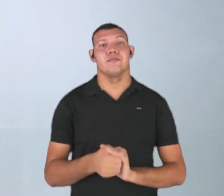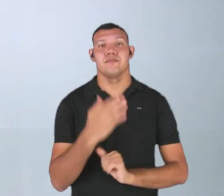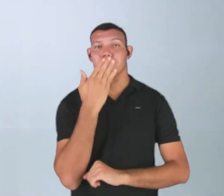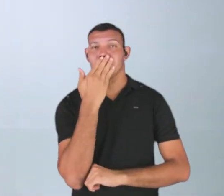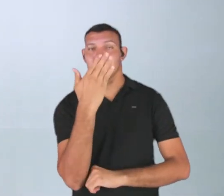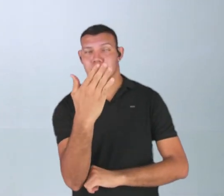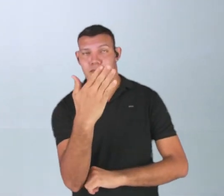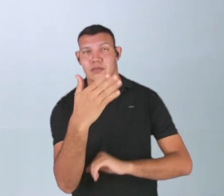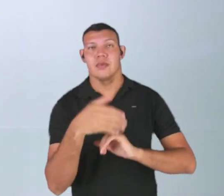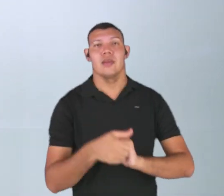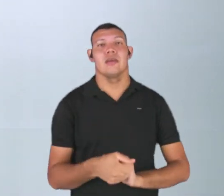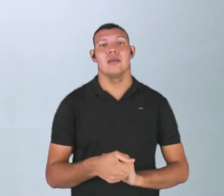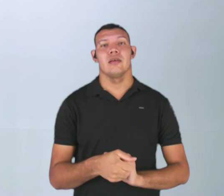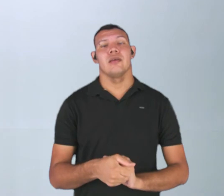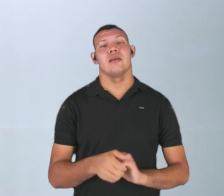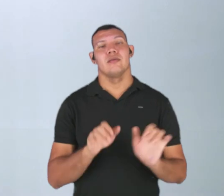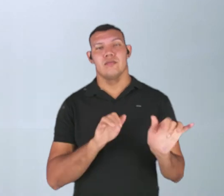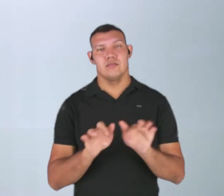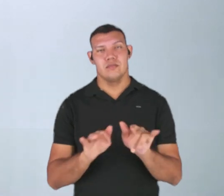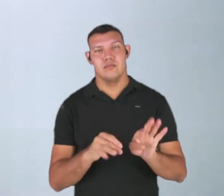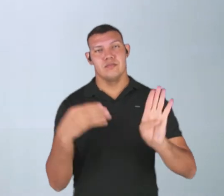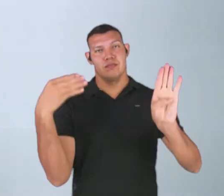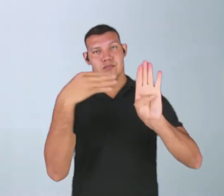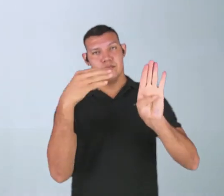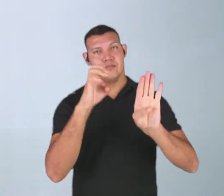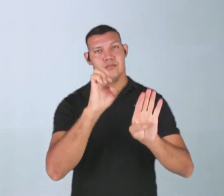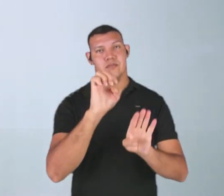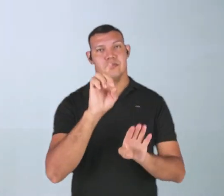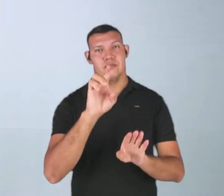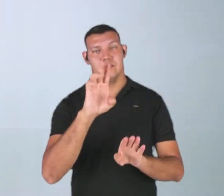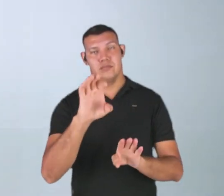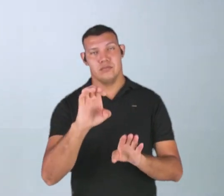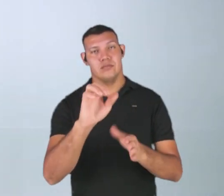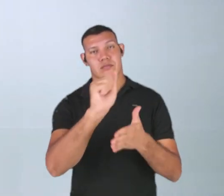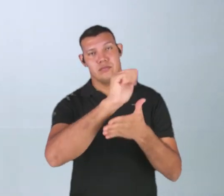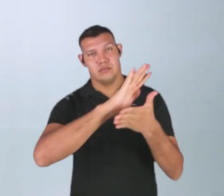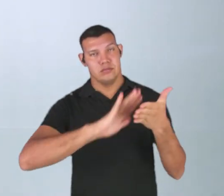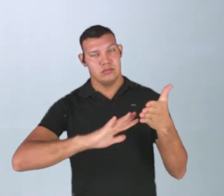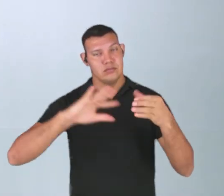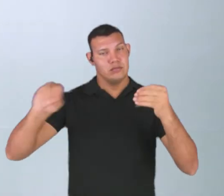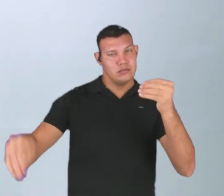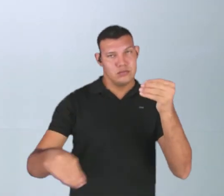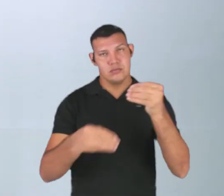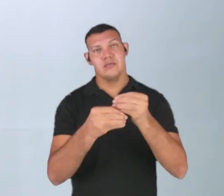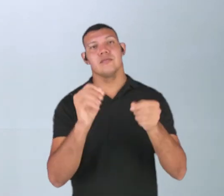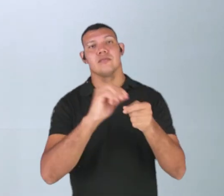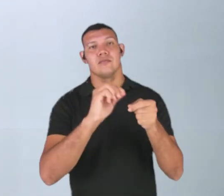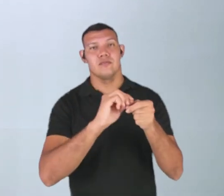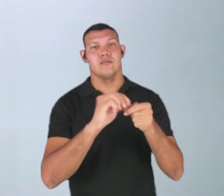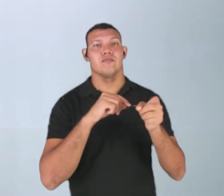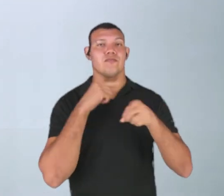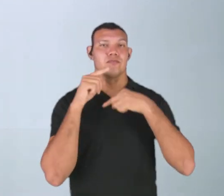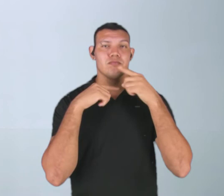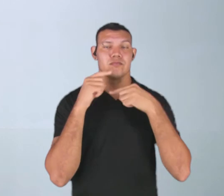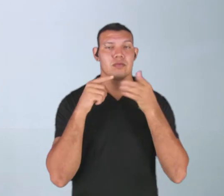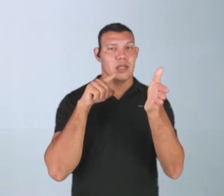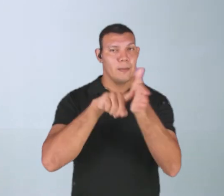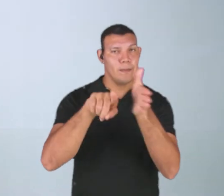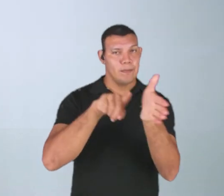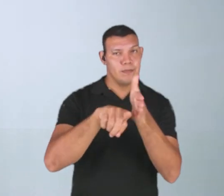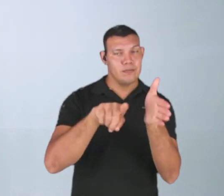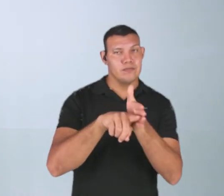peço a vocês que como lá na plataforma do outro Façam as atividades complementares tire as suas dúvidas